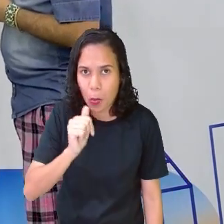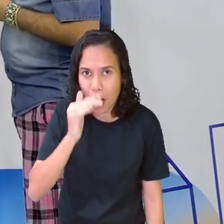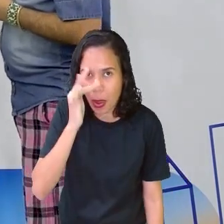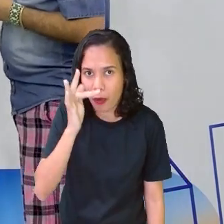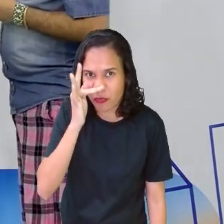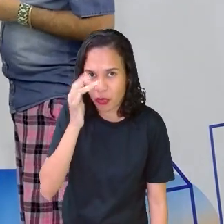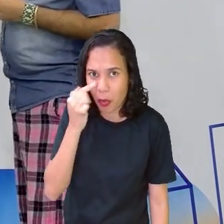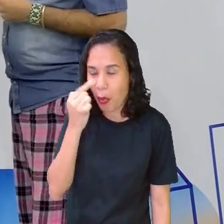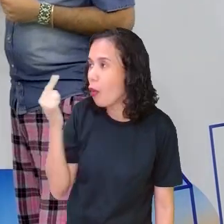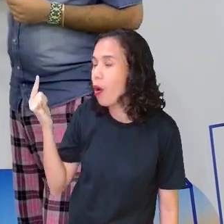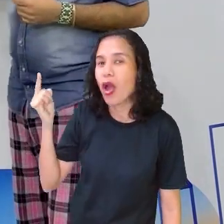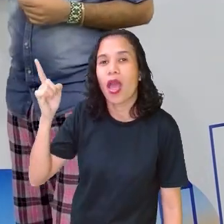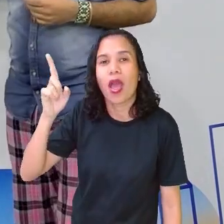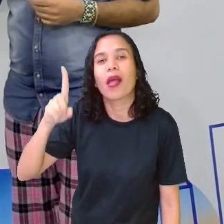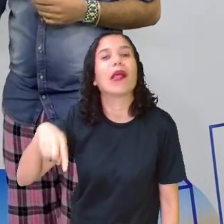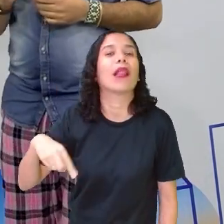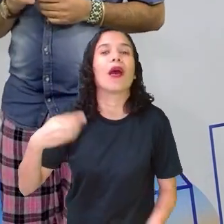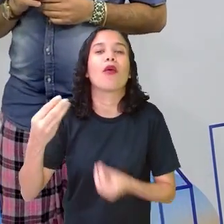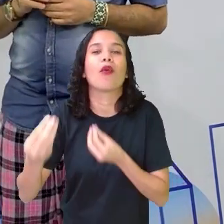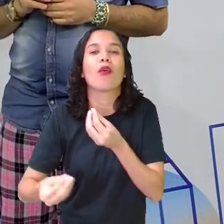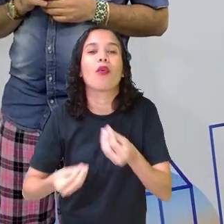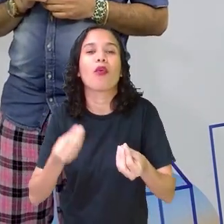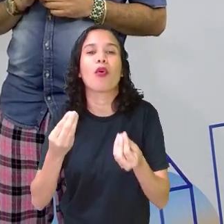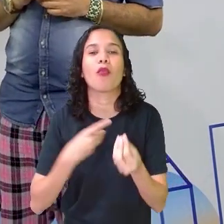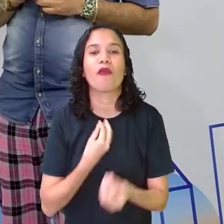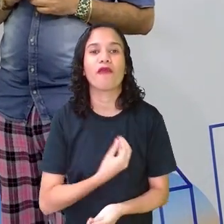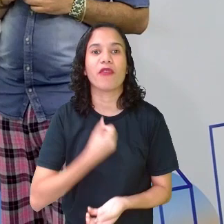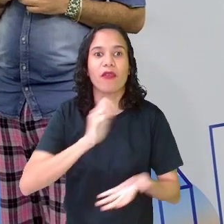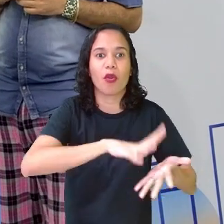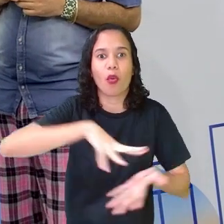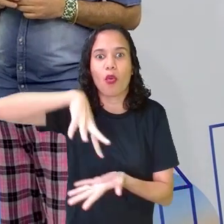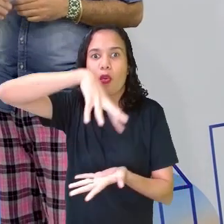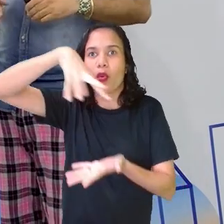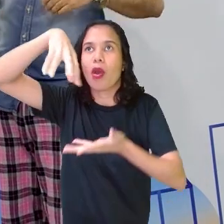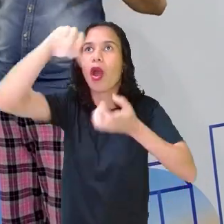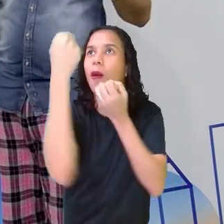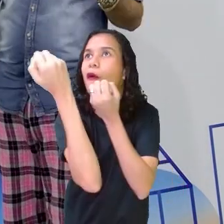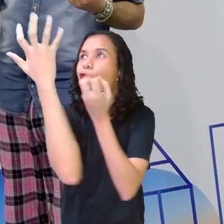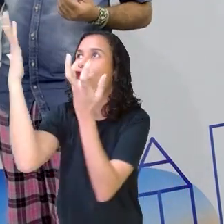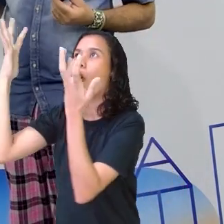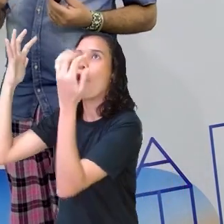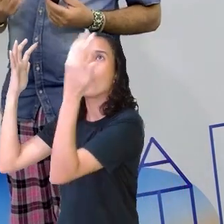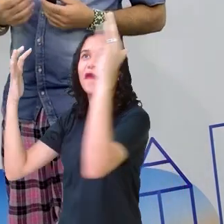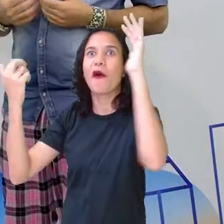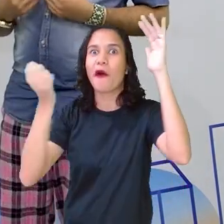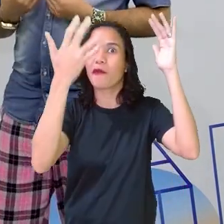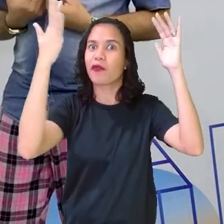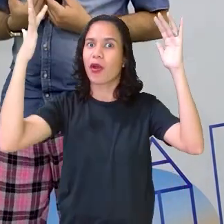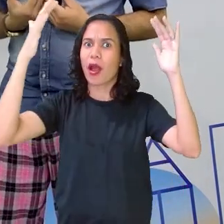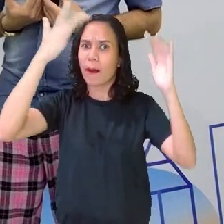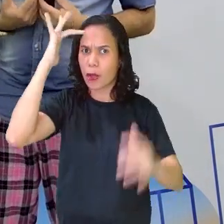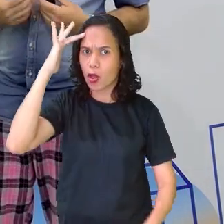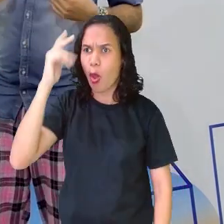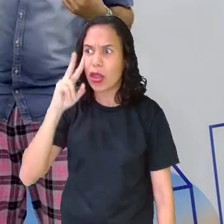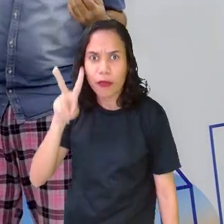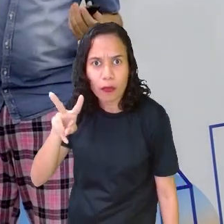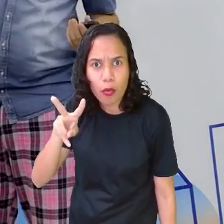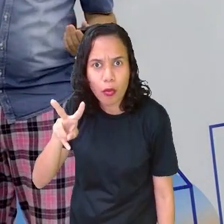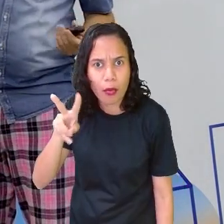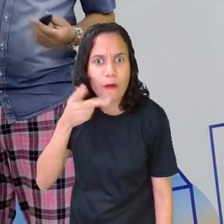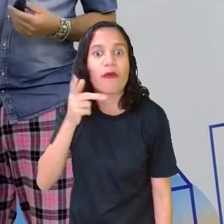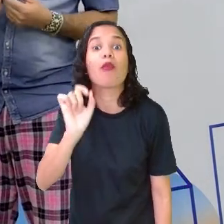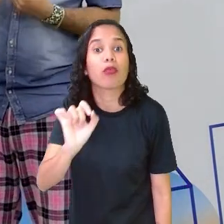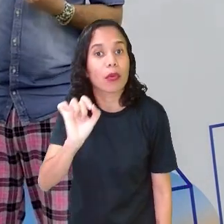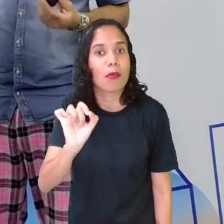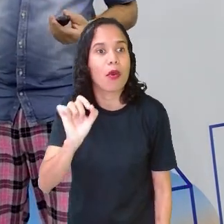ó, é um ser das matas. É, e quem viu descreve essa